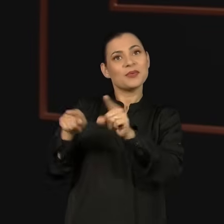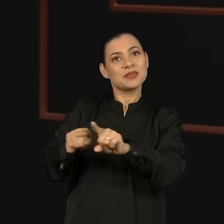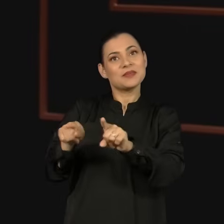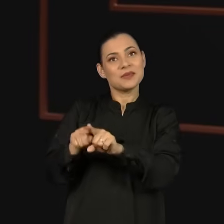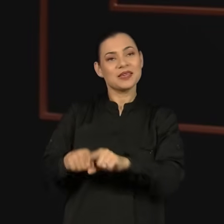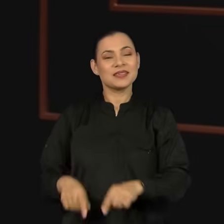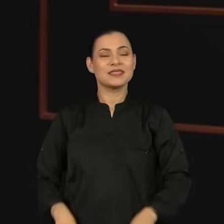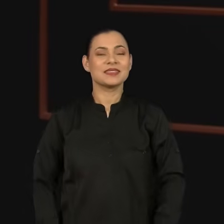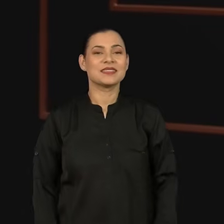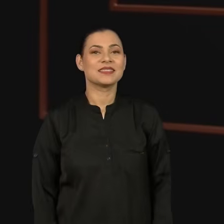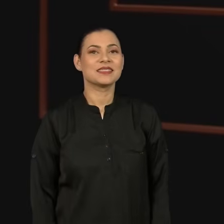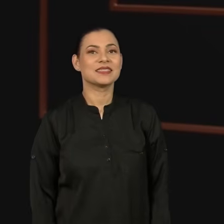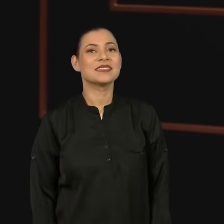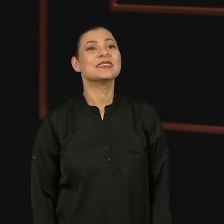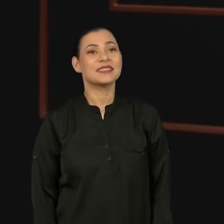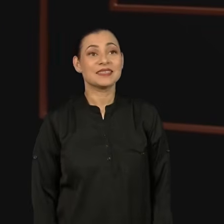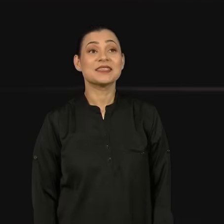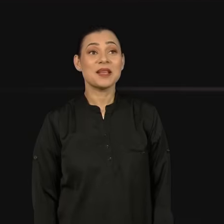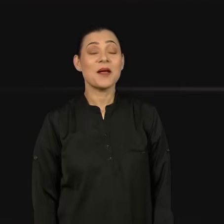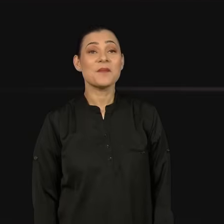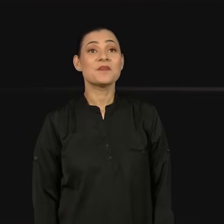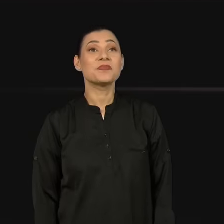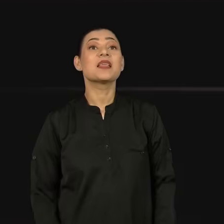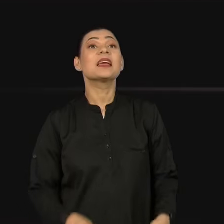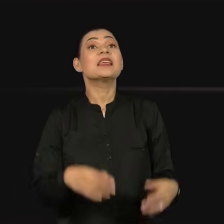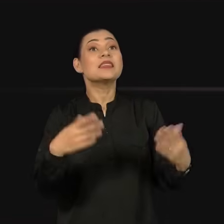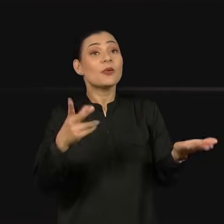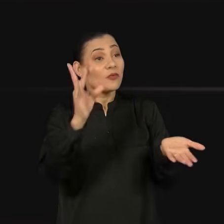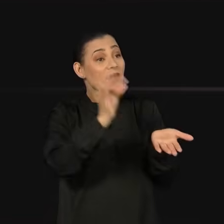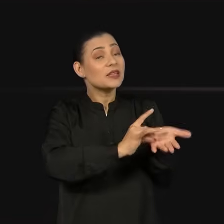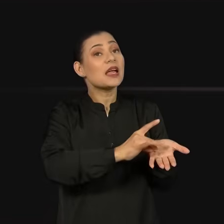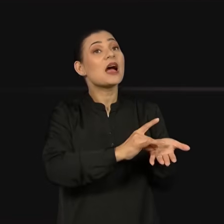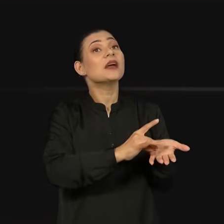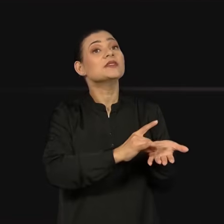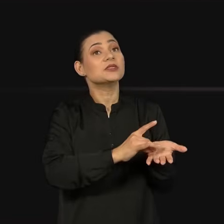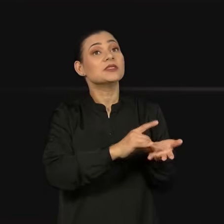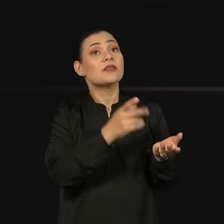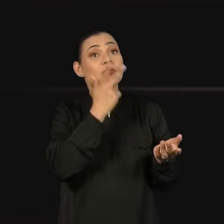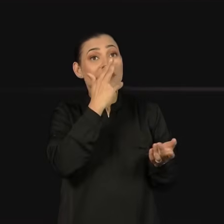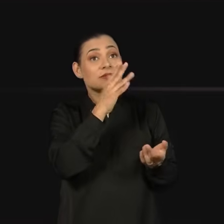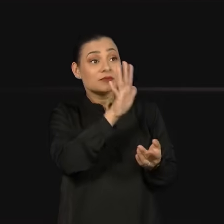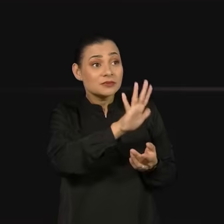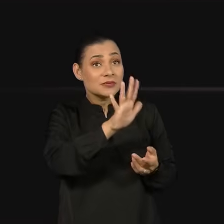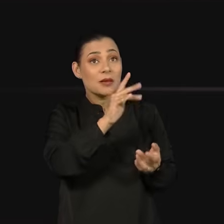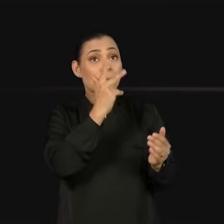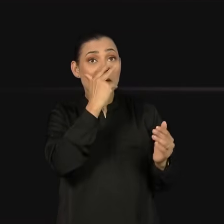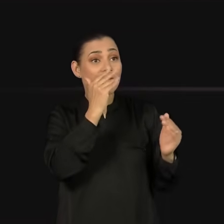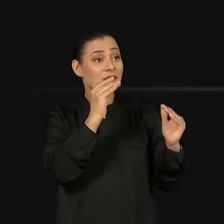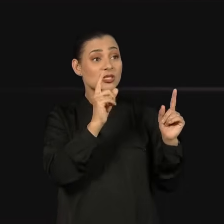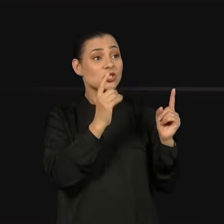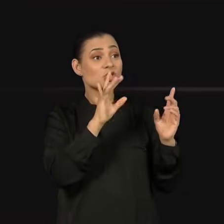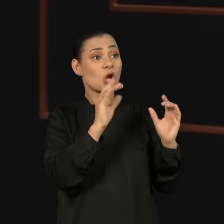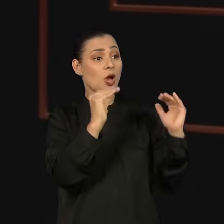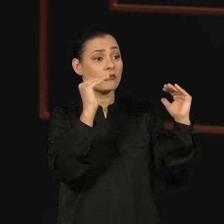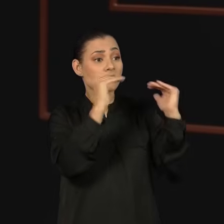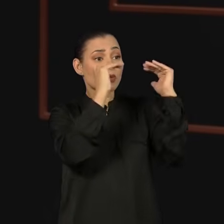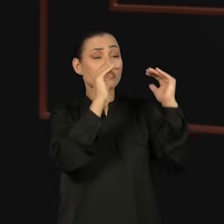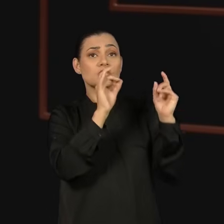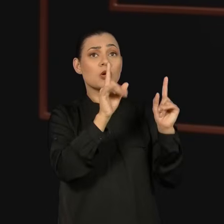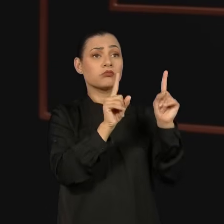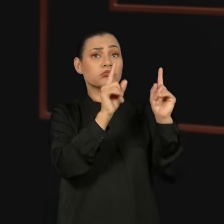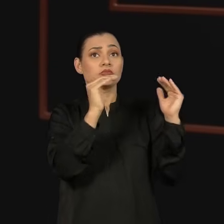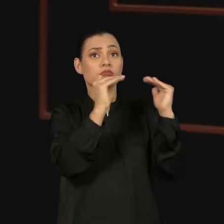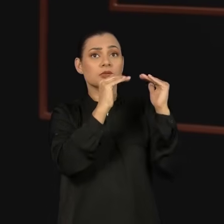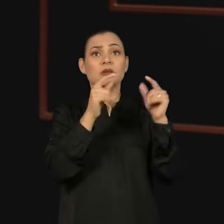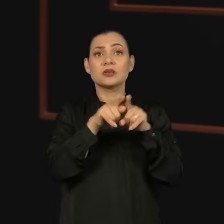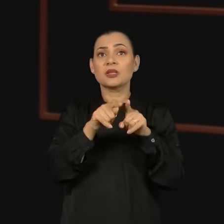isso também. E vocês foram meio... Vocês têm, na verdade, a única semelhança é quase a mesma altura, né? É, a mesma altura e os dois